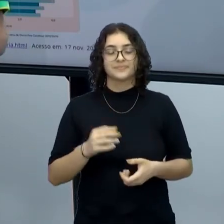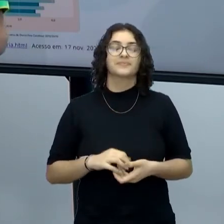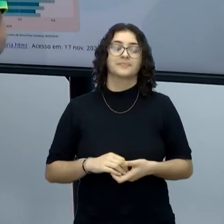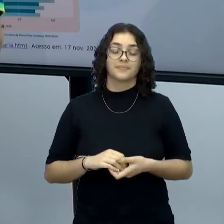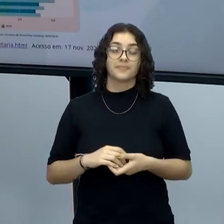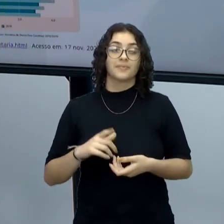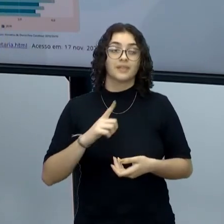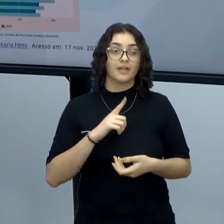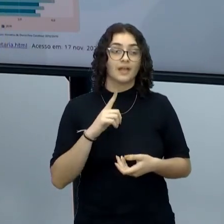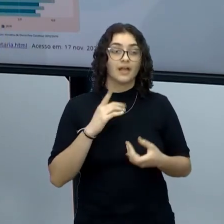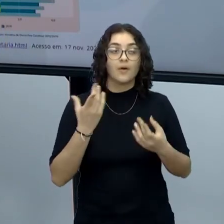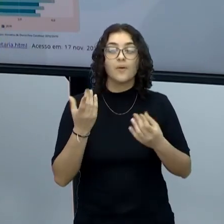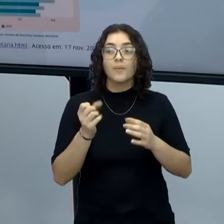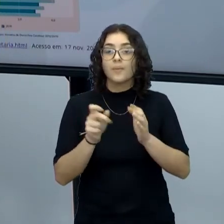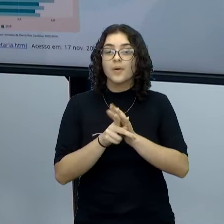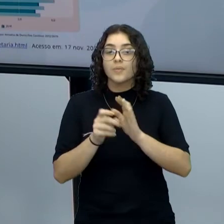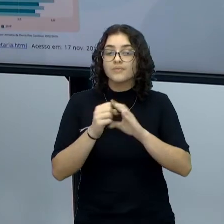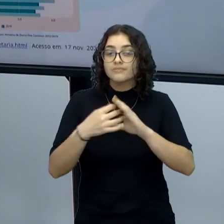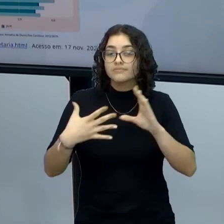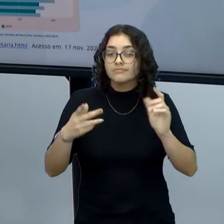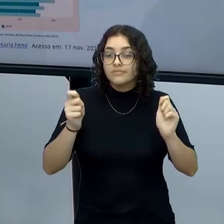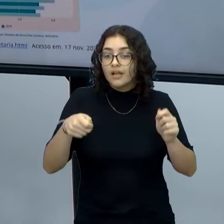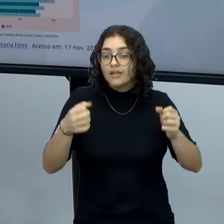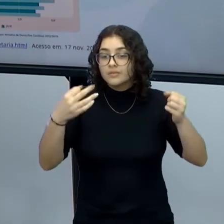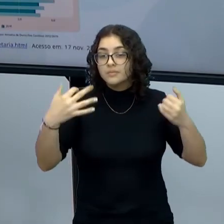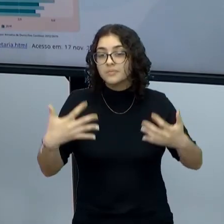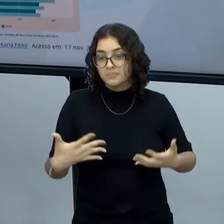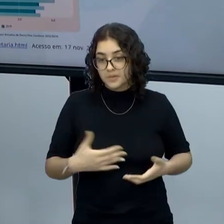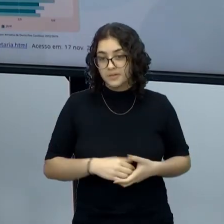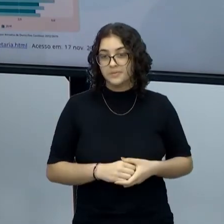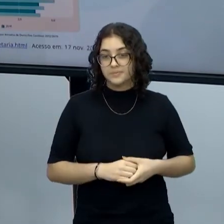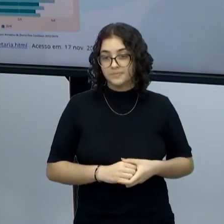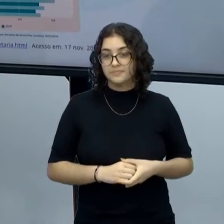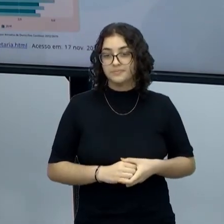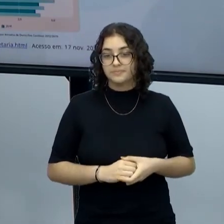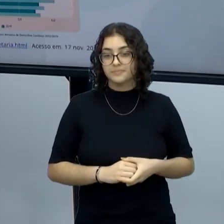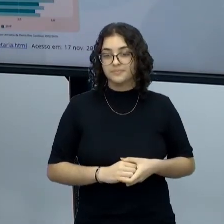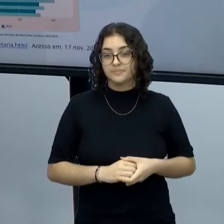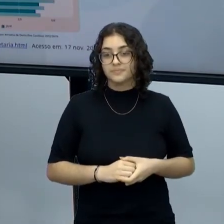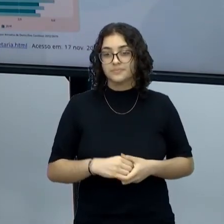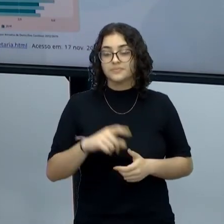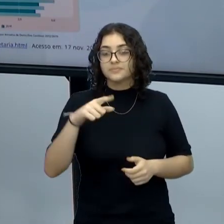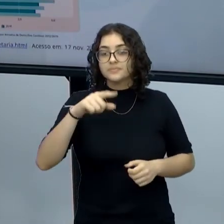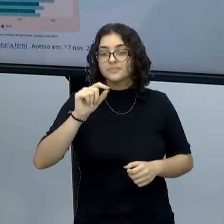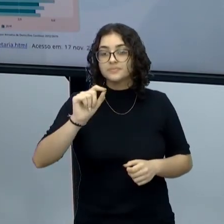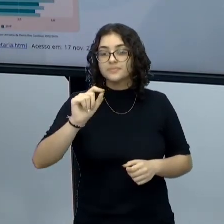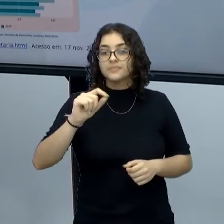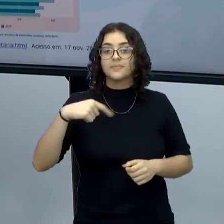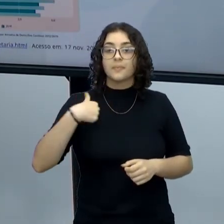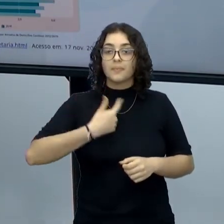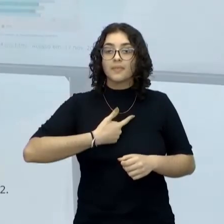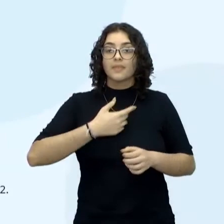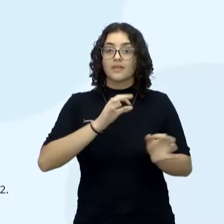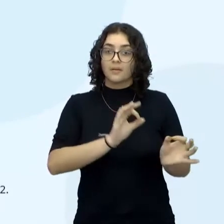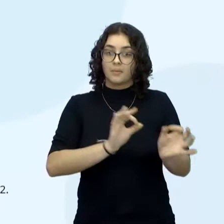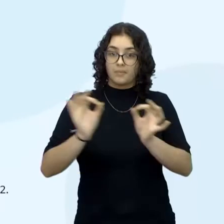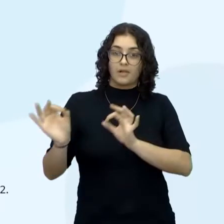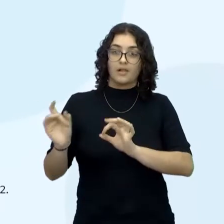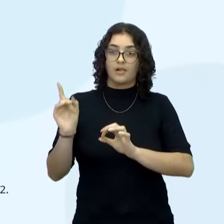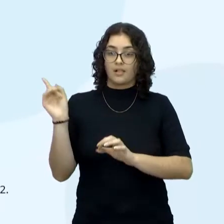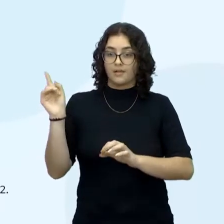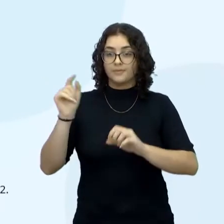gente tem alguns pontos que a gente pode falar a respeito disso, né? E é o que a gente vai ver no gráfico aí agora,